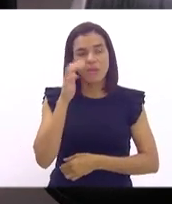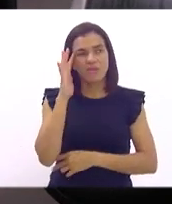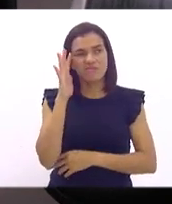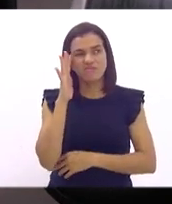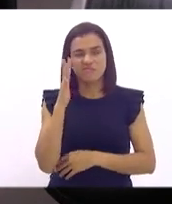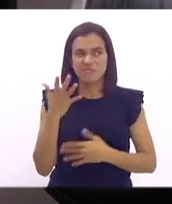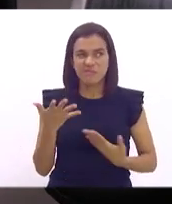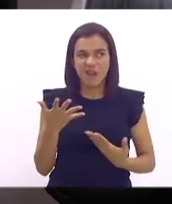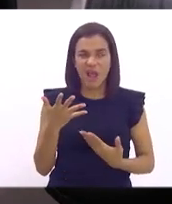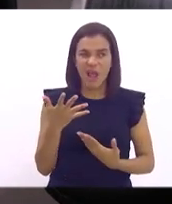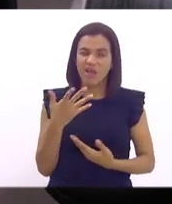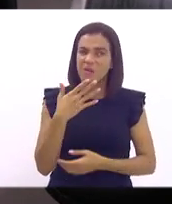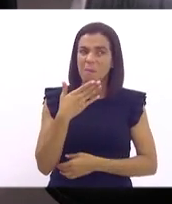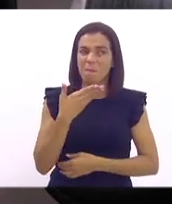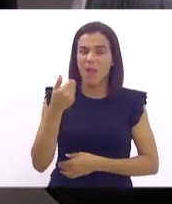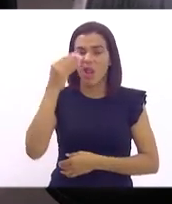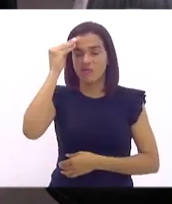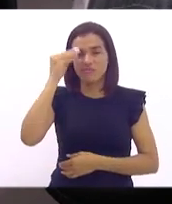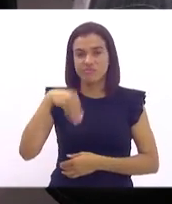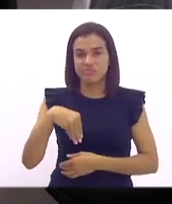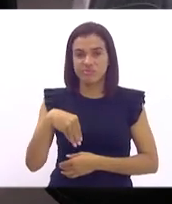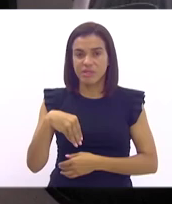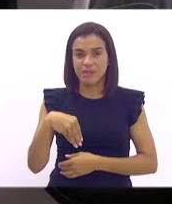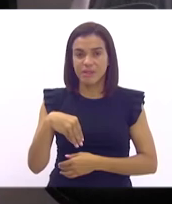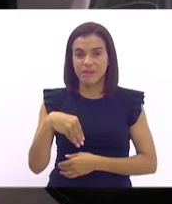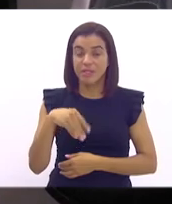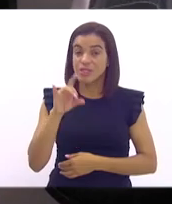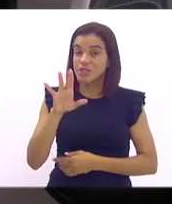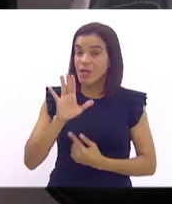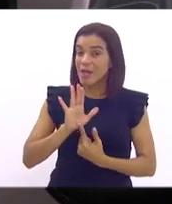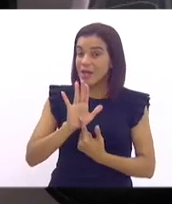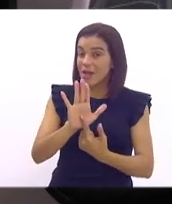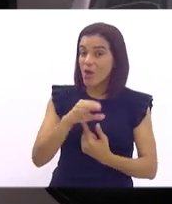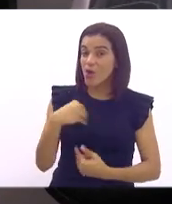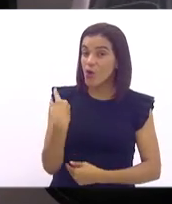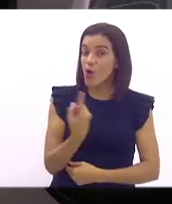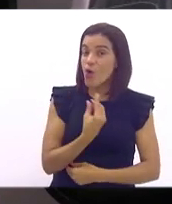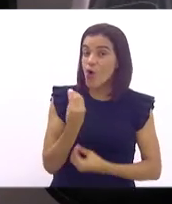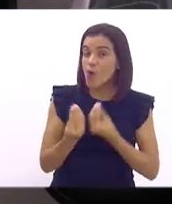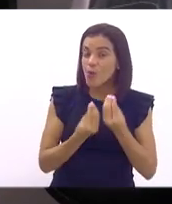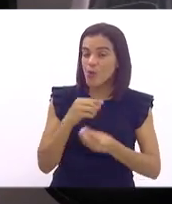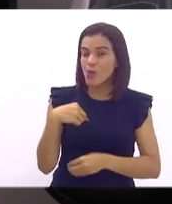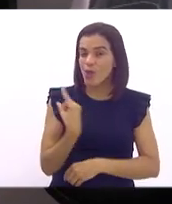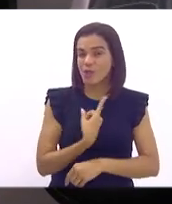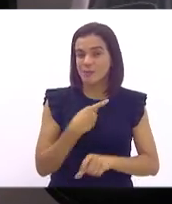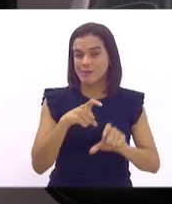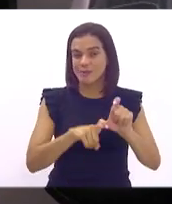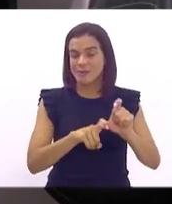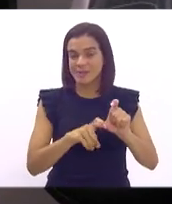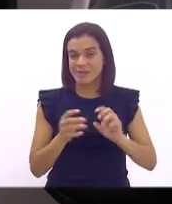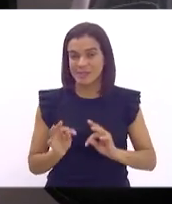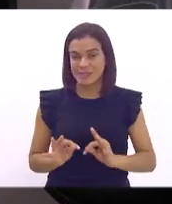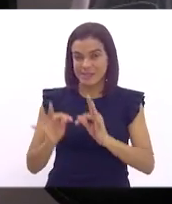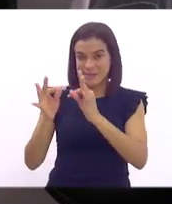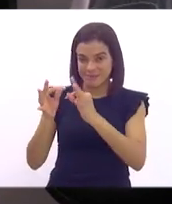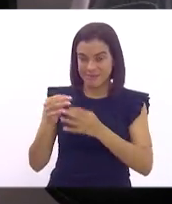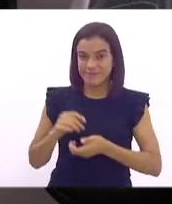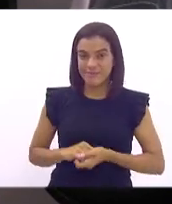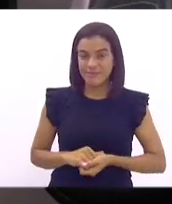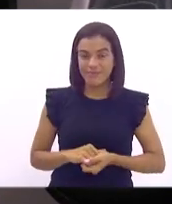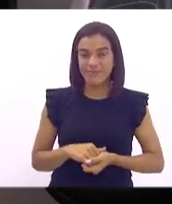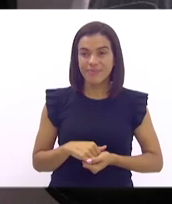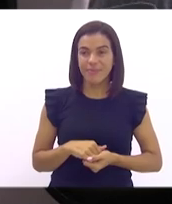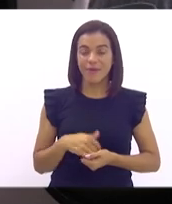naquilo. Isso é só para ilustrar como nós somos reféns. Quando você quer acessar